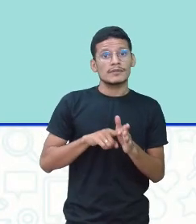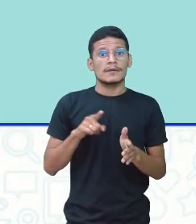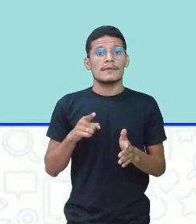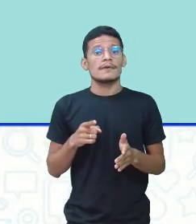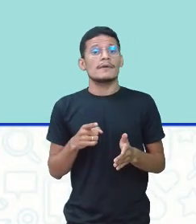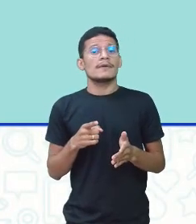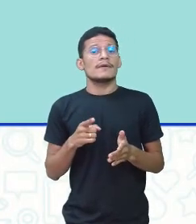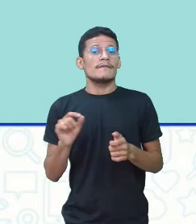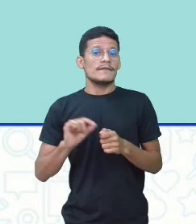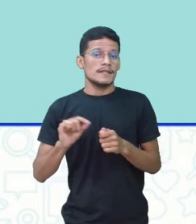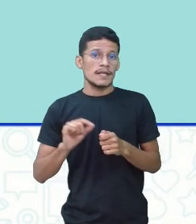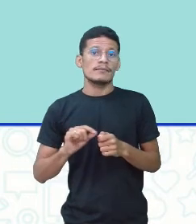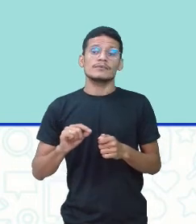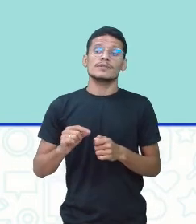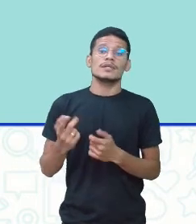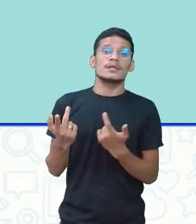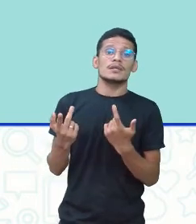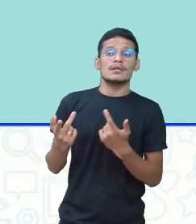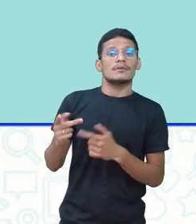o professor indicou.